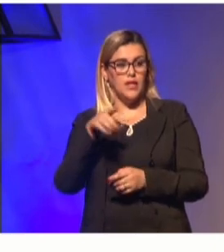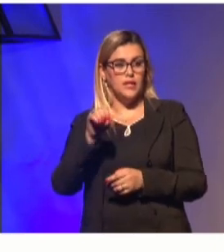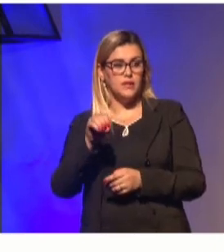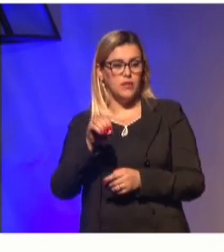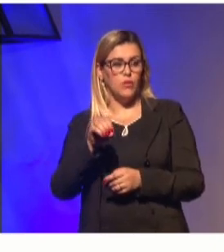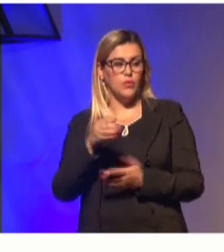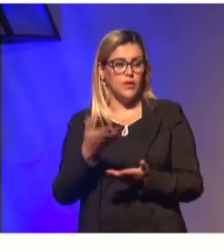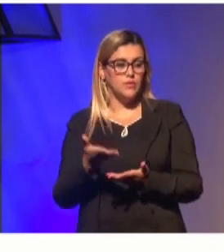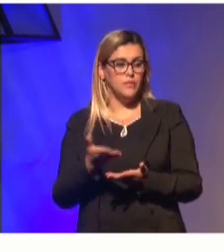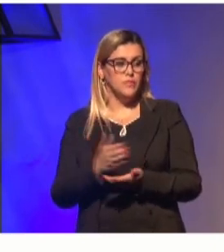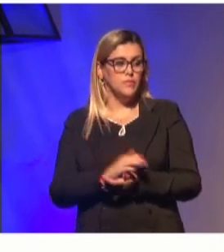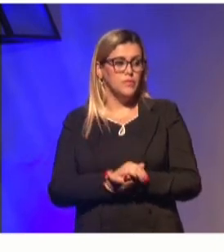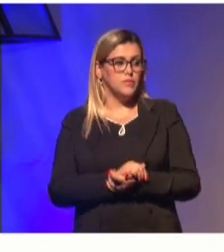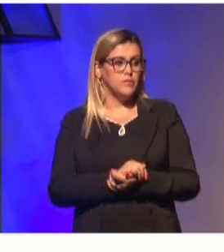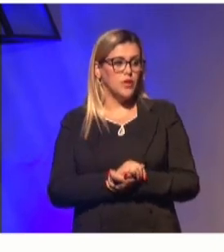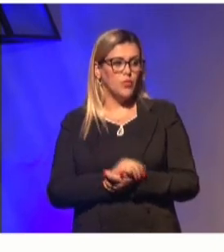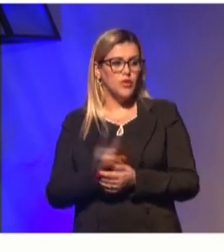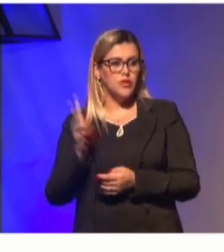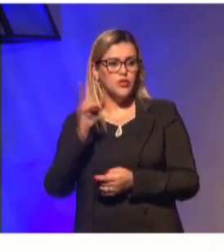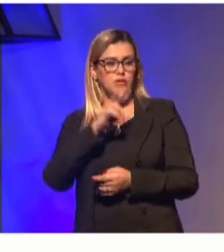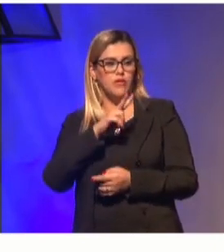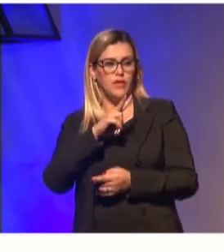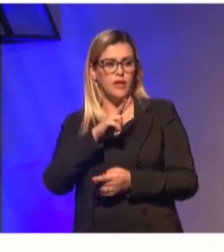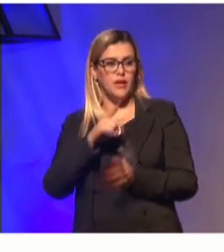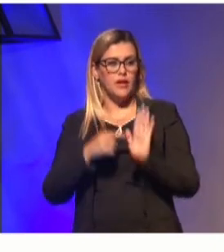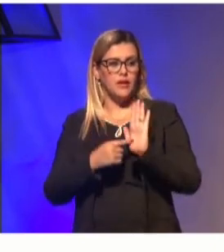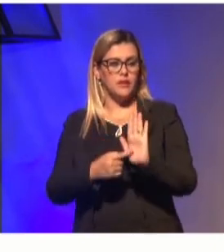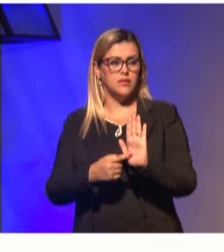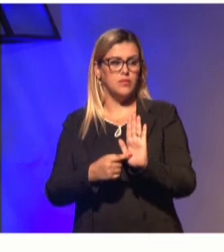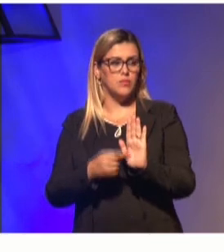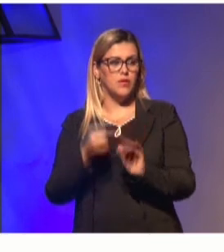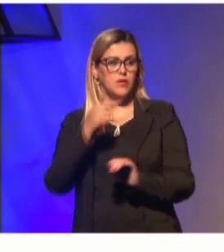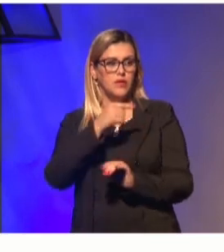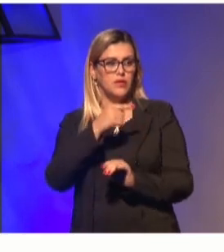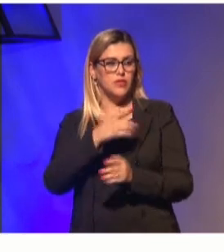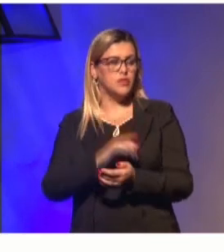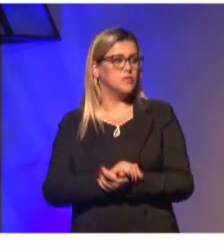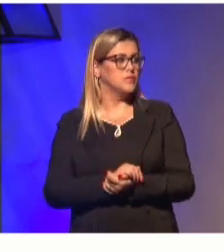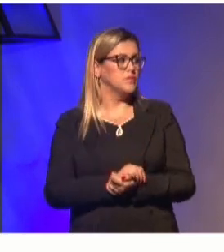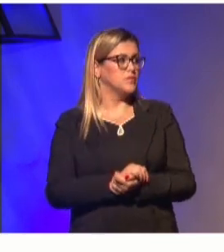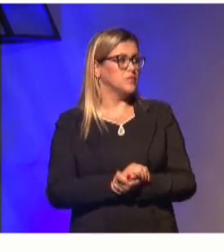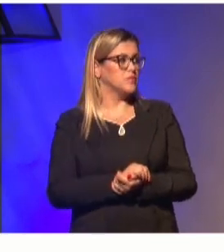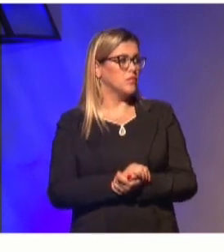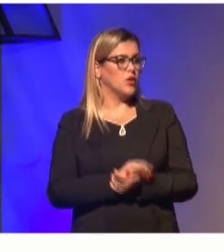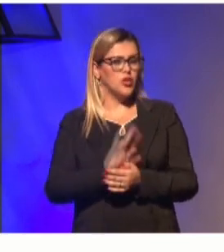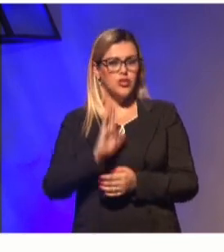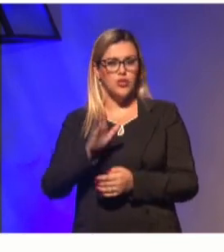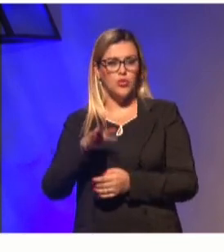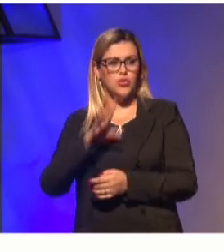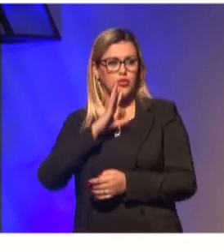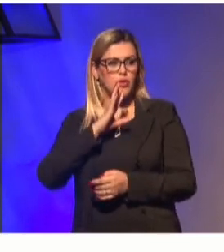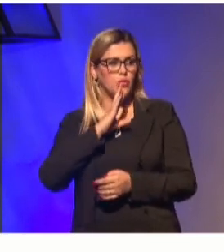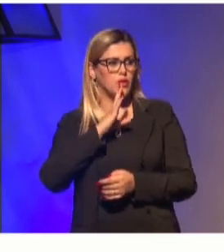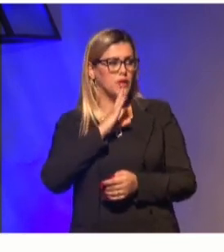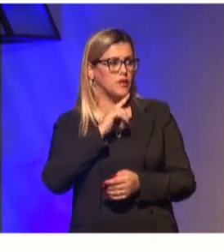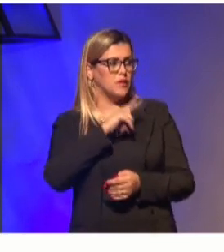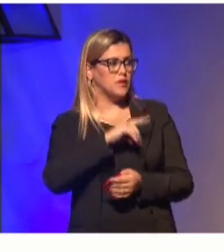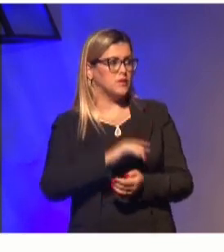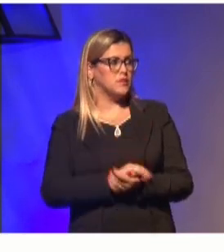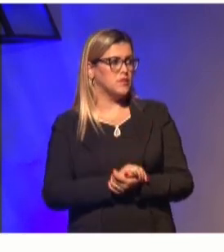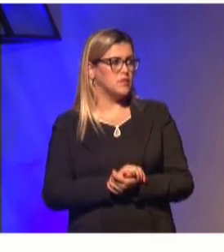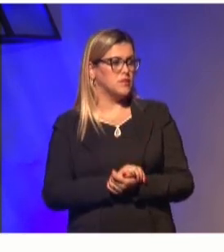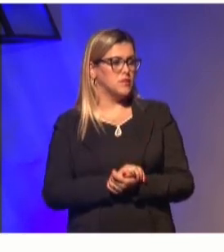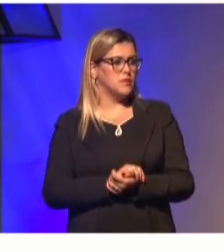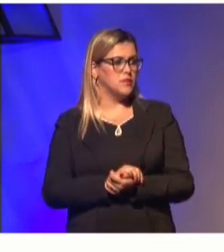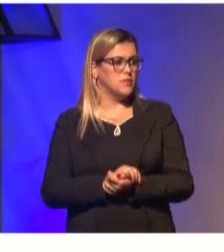ulnar. Então, quando a gente olha para aquela imagem lá em cima, o homúnculo de Pinfield, né? Acho que todos já ouviram falar. É seu,